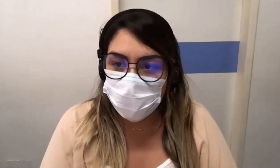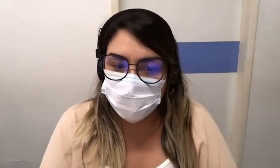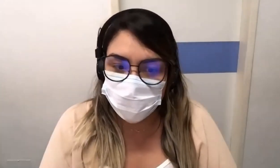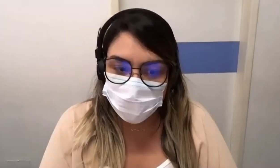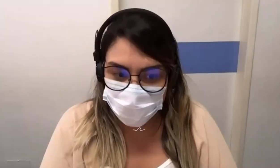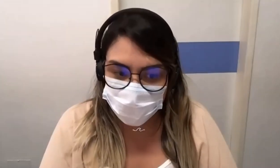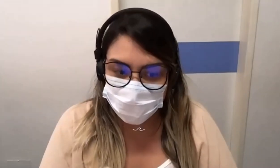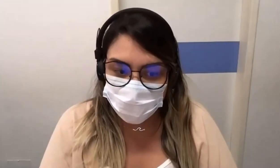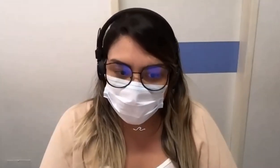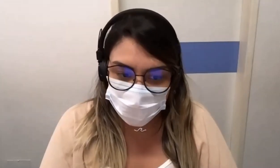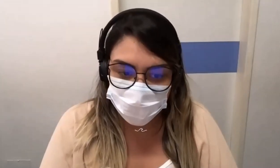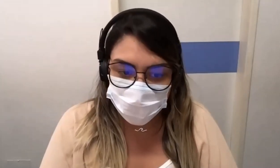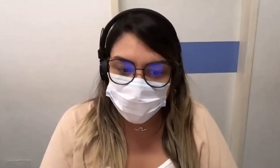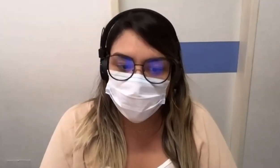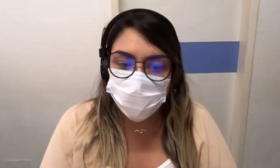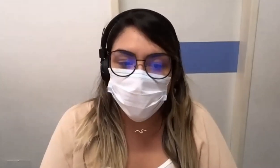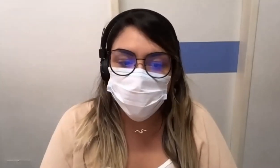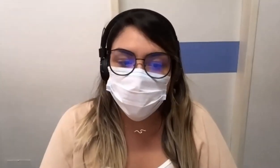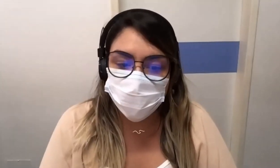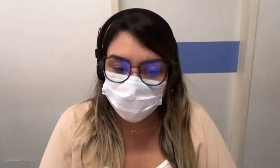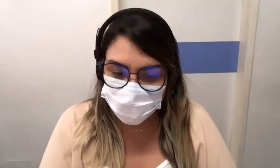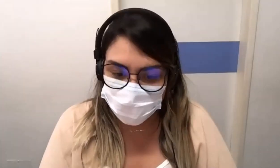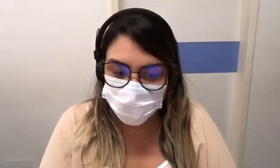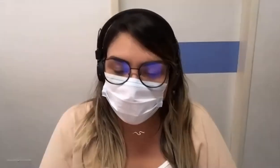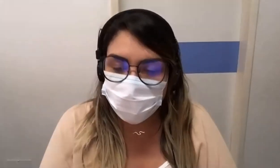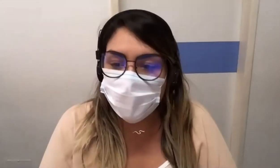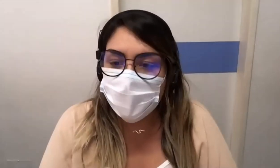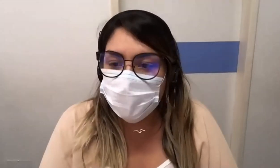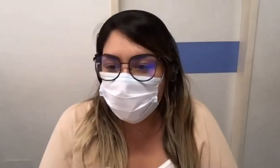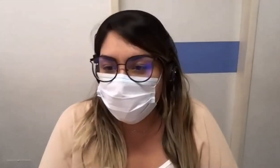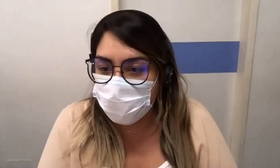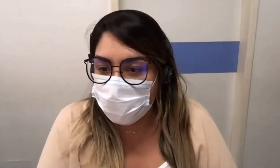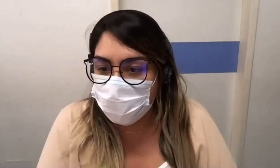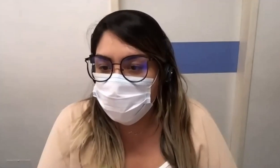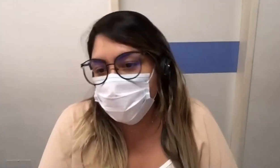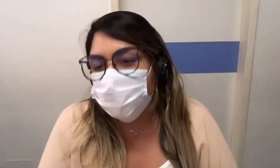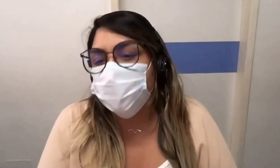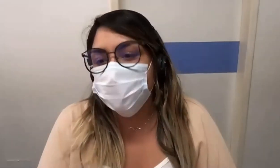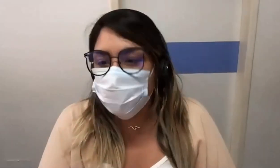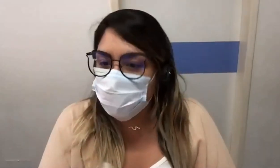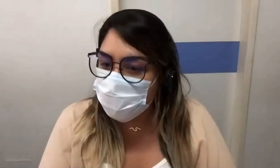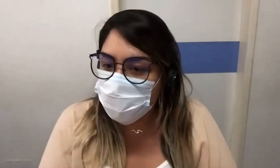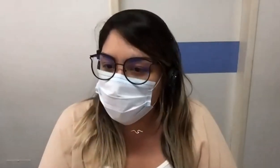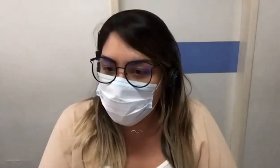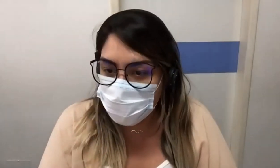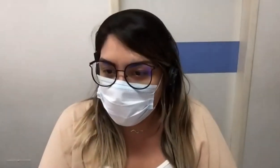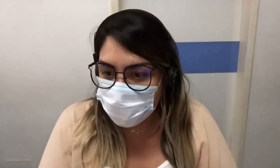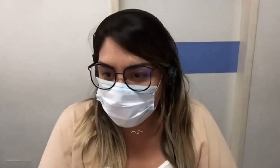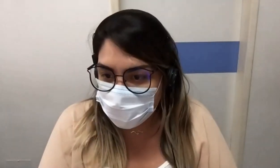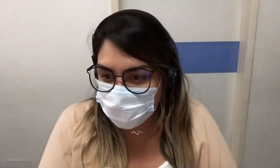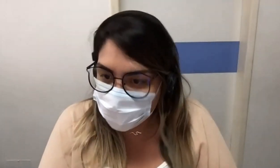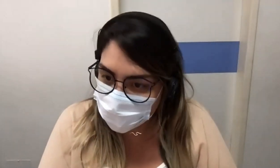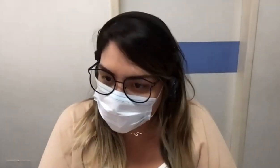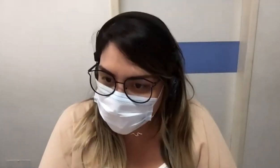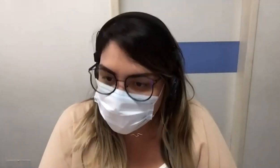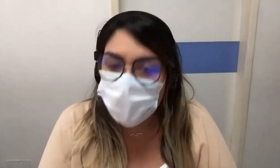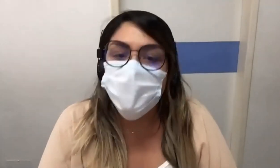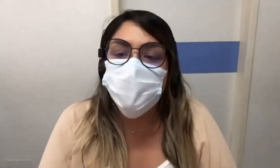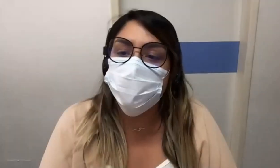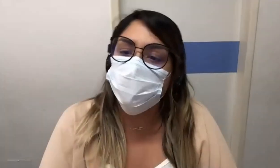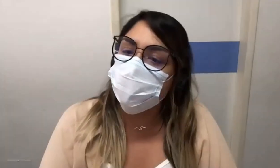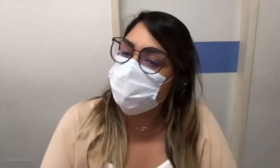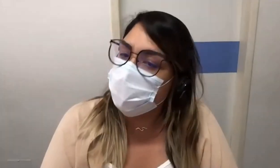doutor Pablo de Andrade, também ortopedista e traumatologista, também dou boas-vindas aos dois, nossos palestrantes de